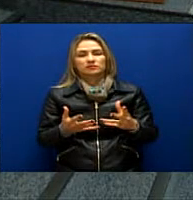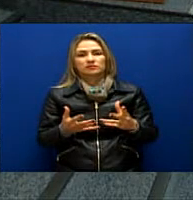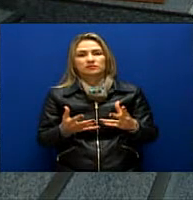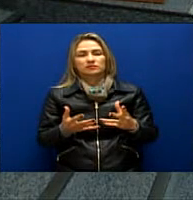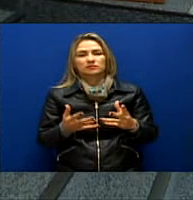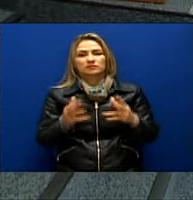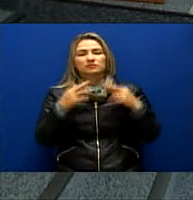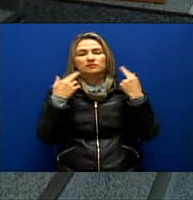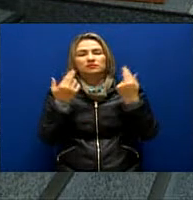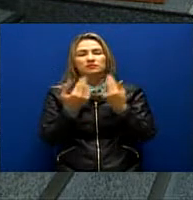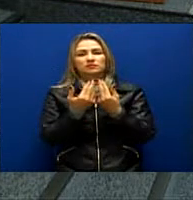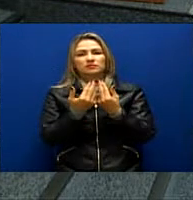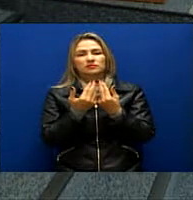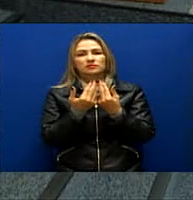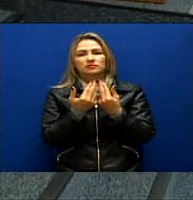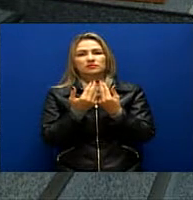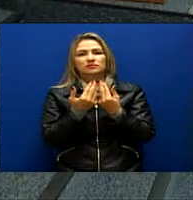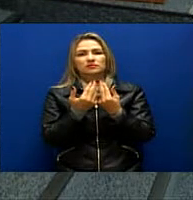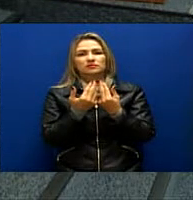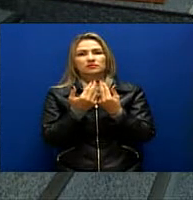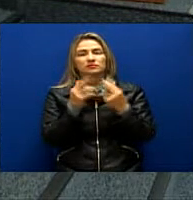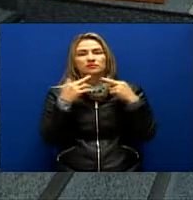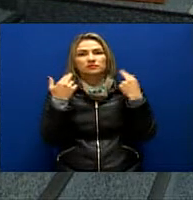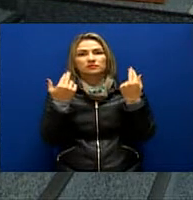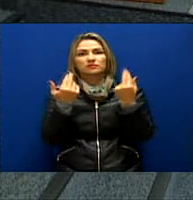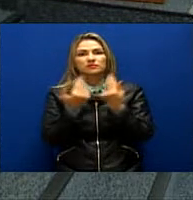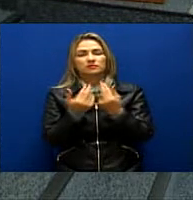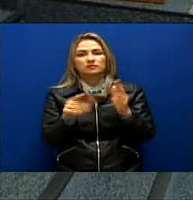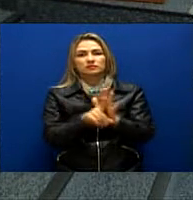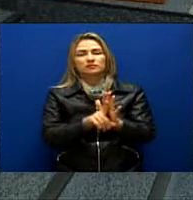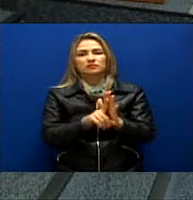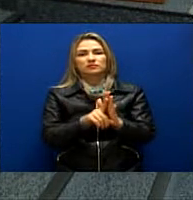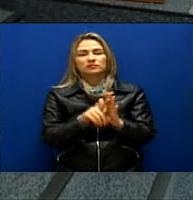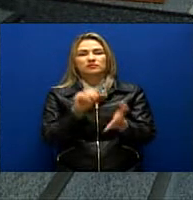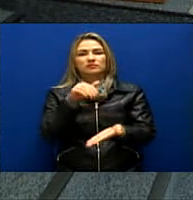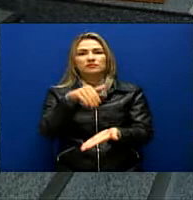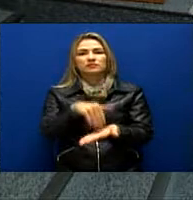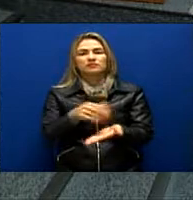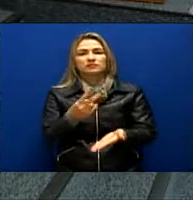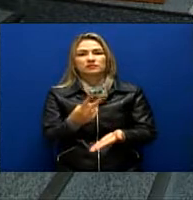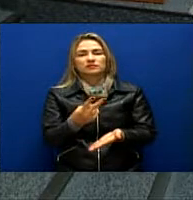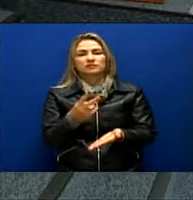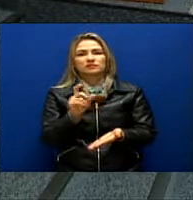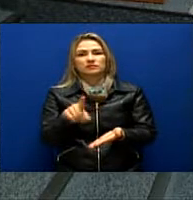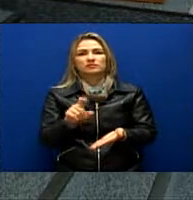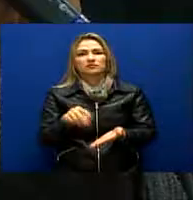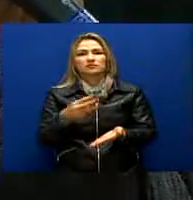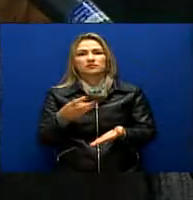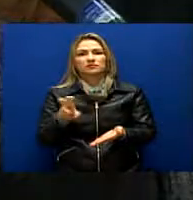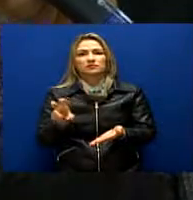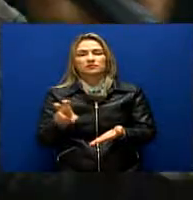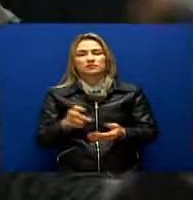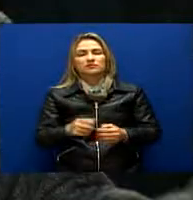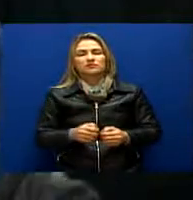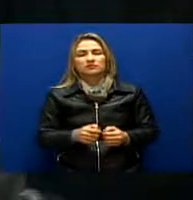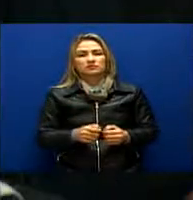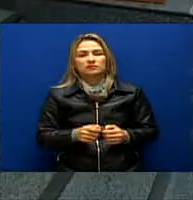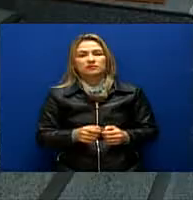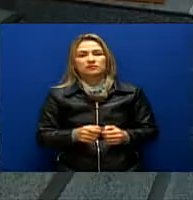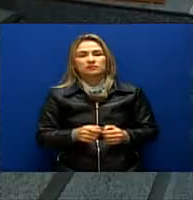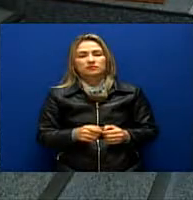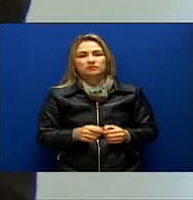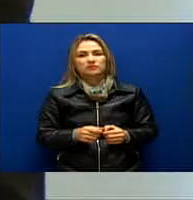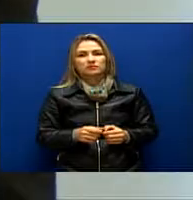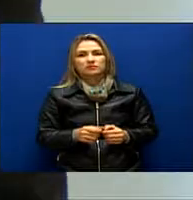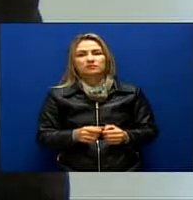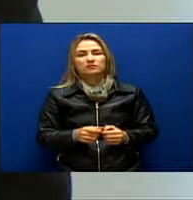então... O senhor tem 15 minutos, mas para nós votarmos hoje, seria bom a gente... Eu vou